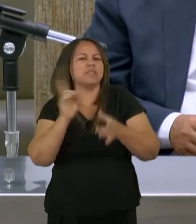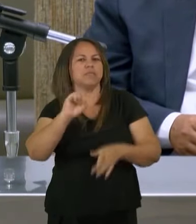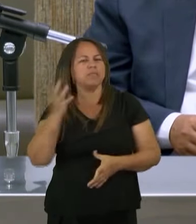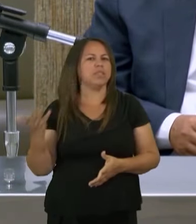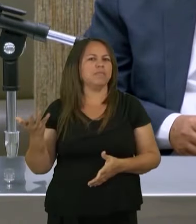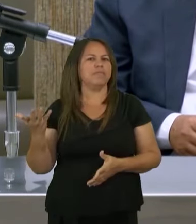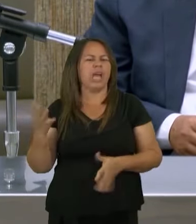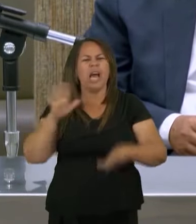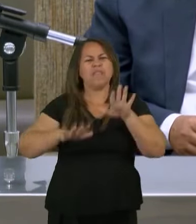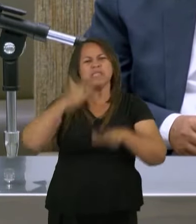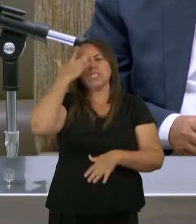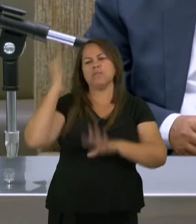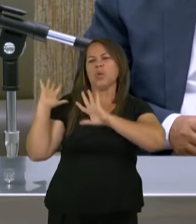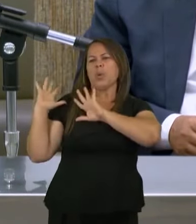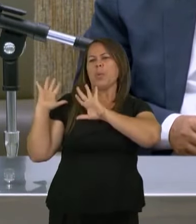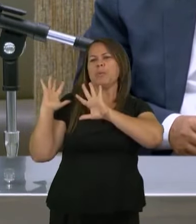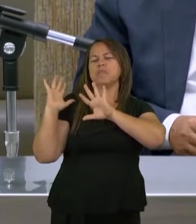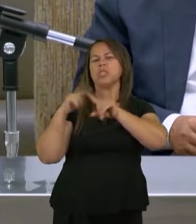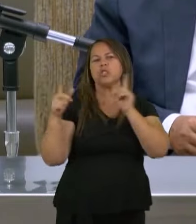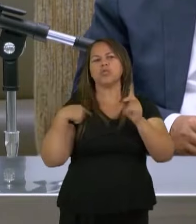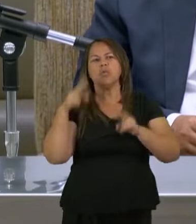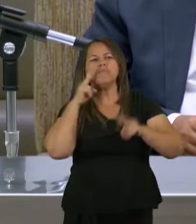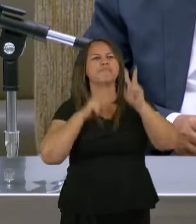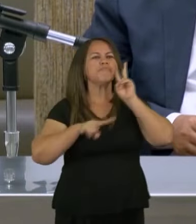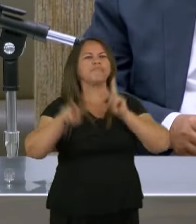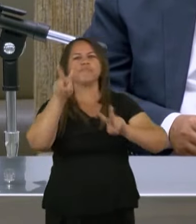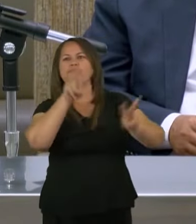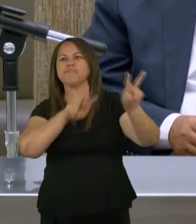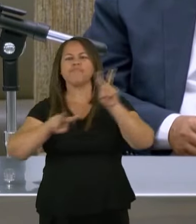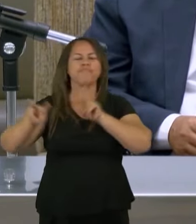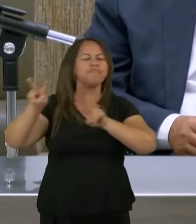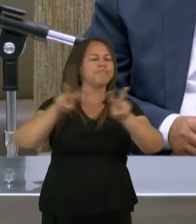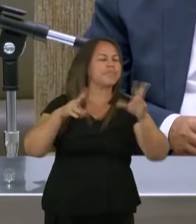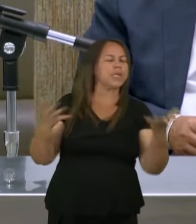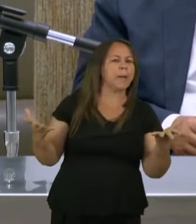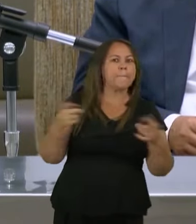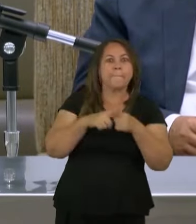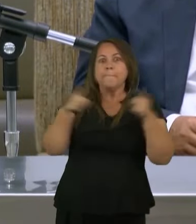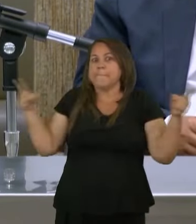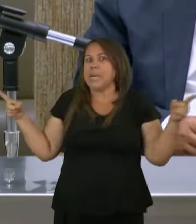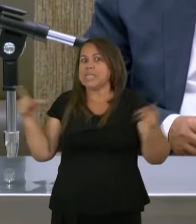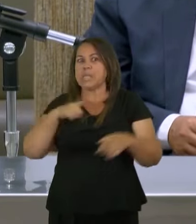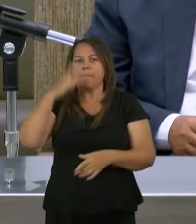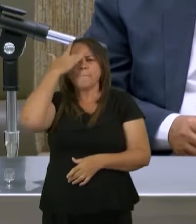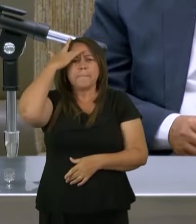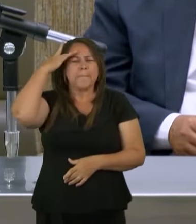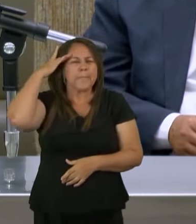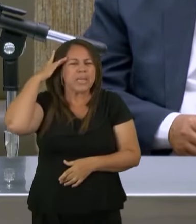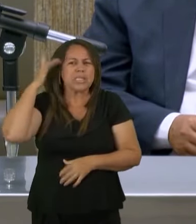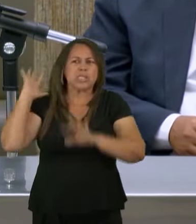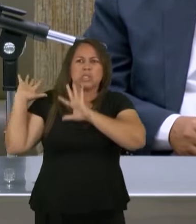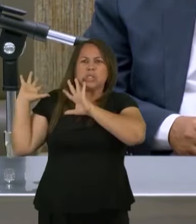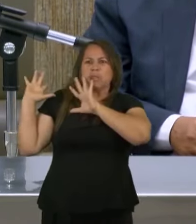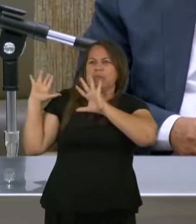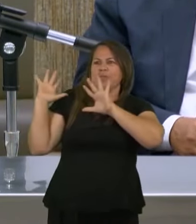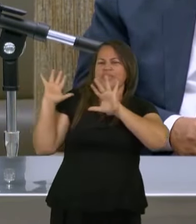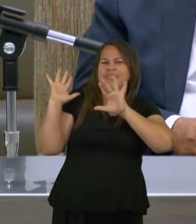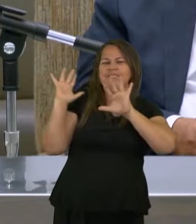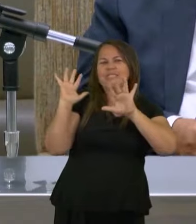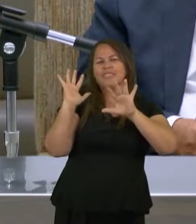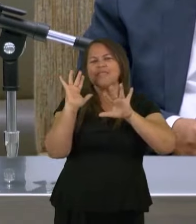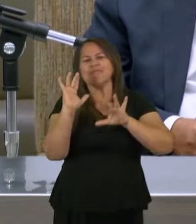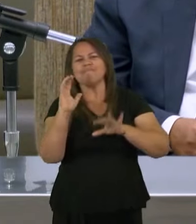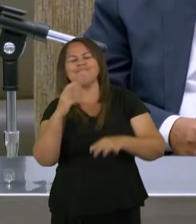de um mero espectador. Mas tem pessoas que, mesmo estando na multidão, elas têm o privilégio